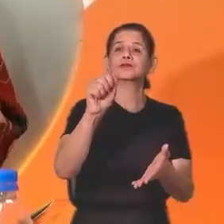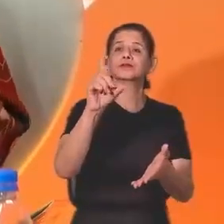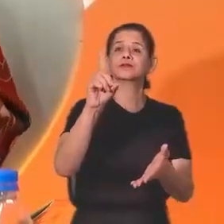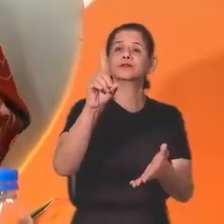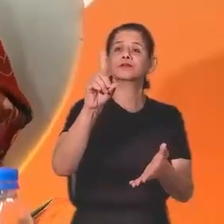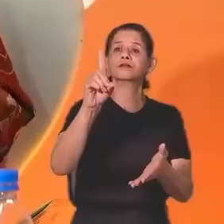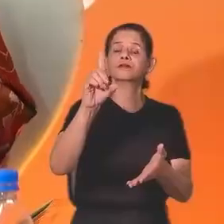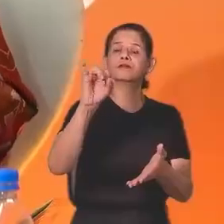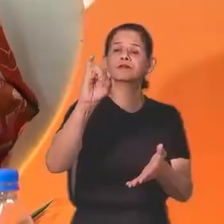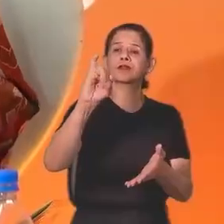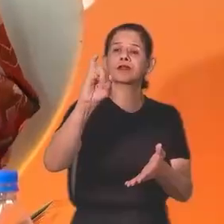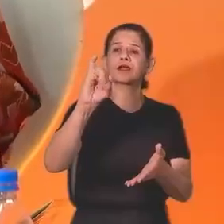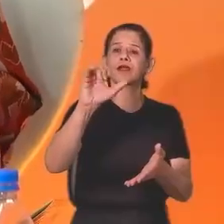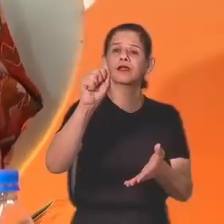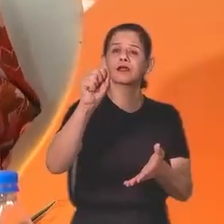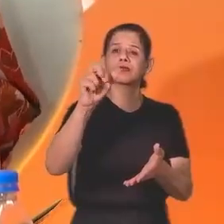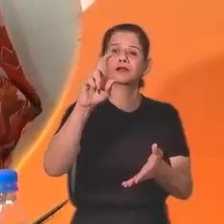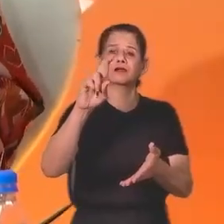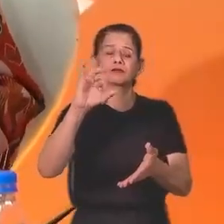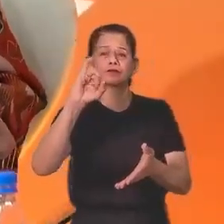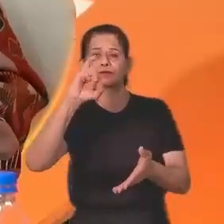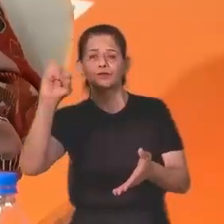Quinto Fli Tabira.